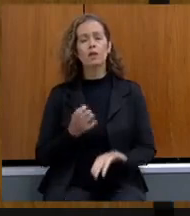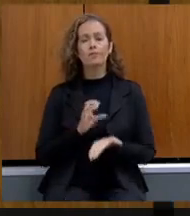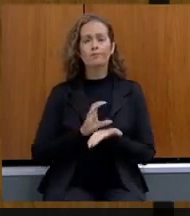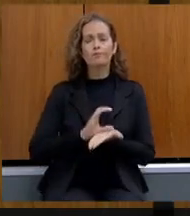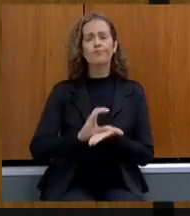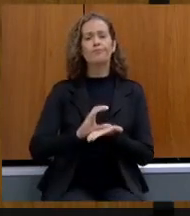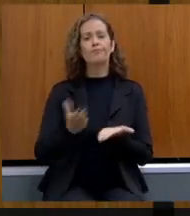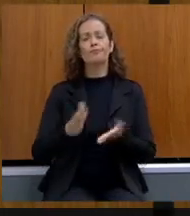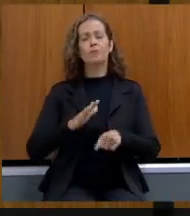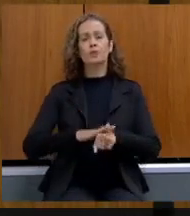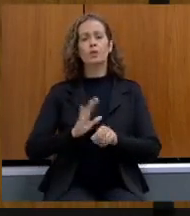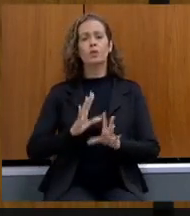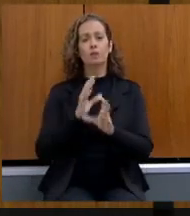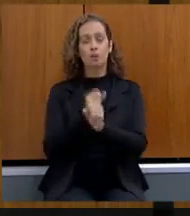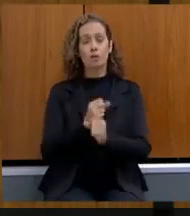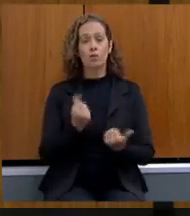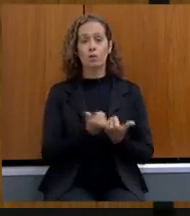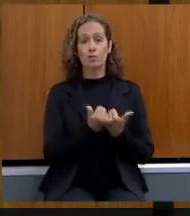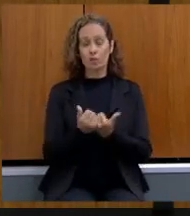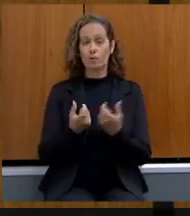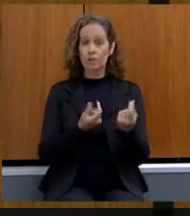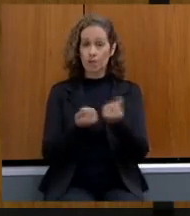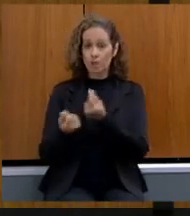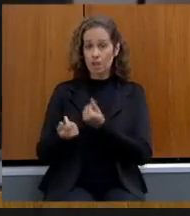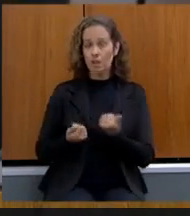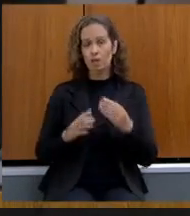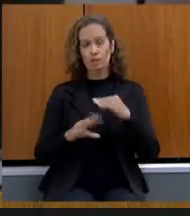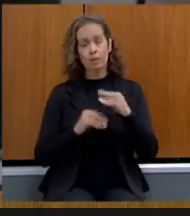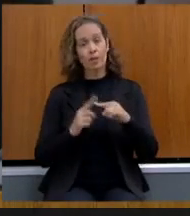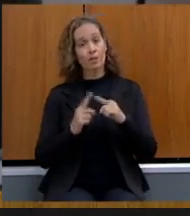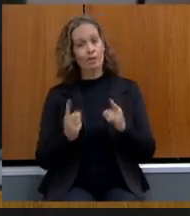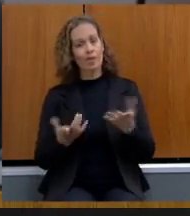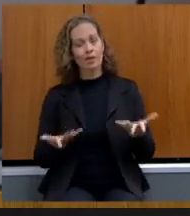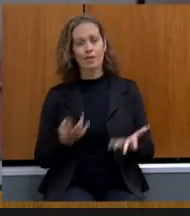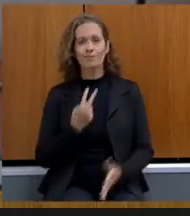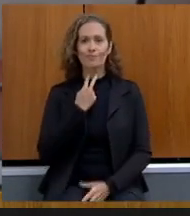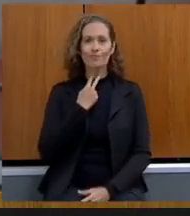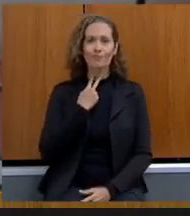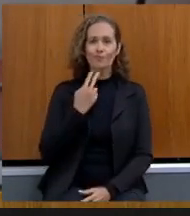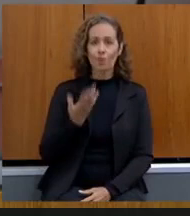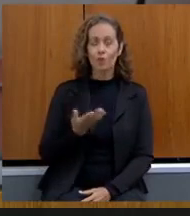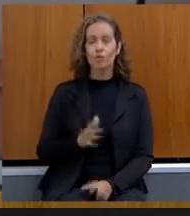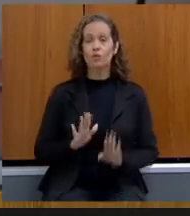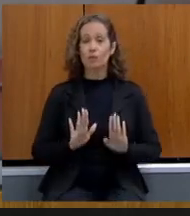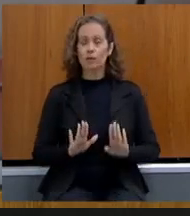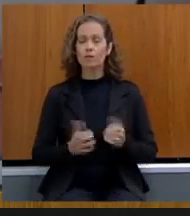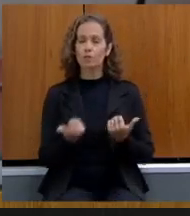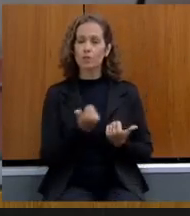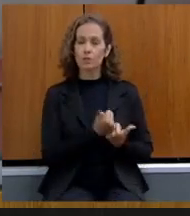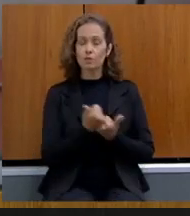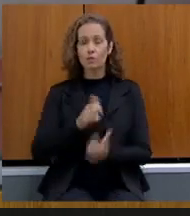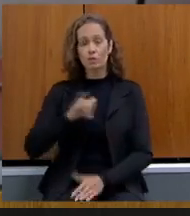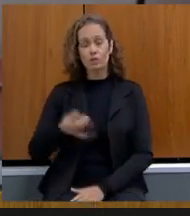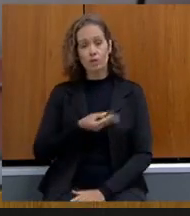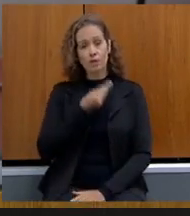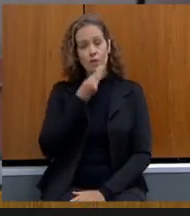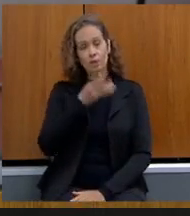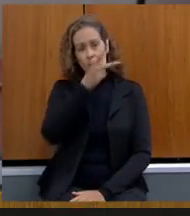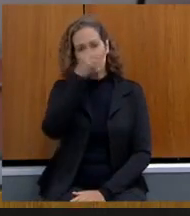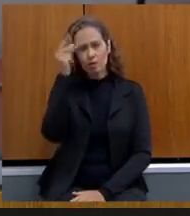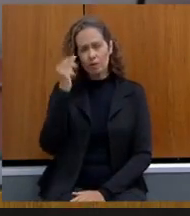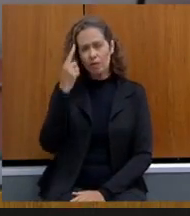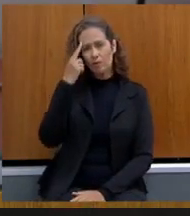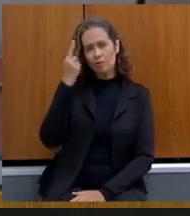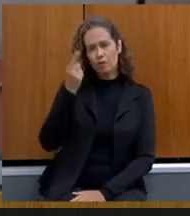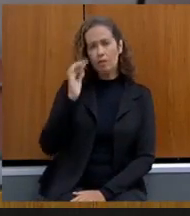garantir o município a totalidade do apoio não ser que a gente está complementando mas não vamos não entender oportunidade daqueles em que o prefeito O que é